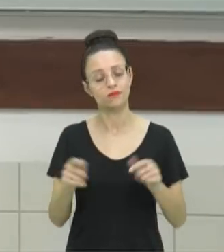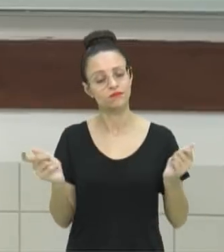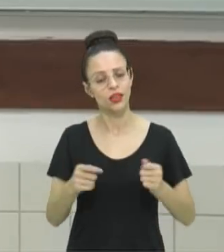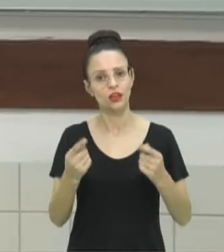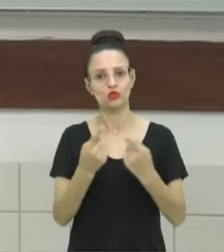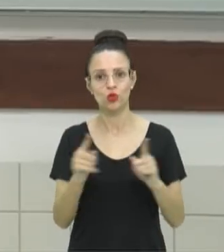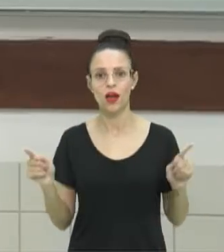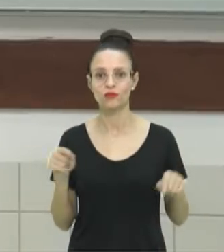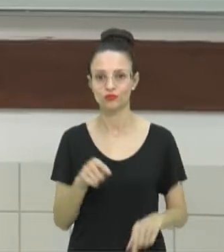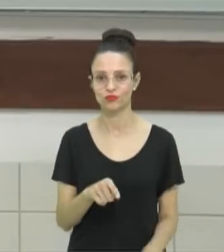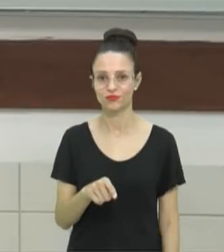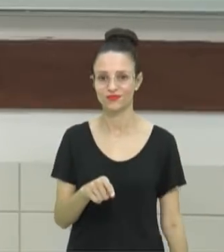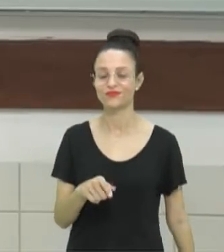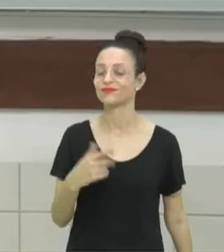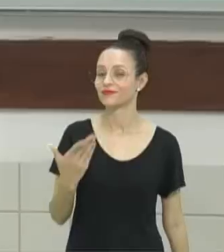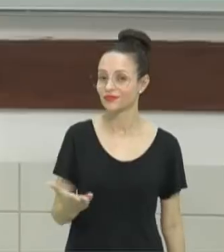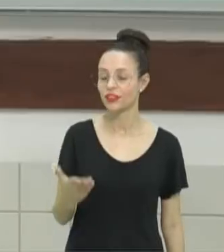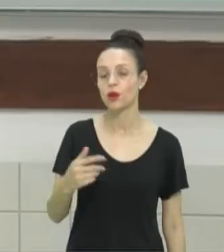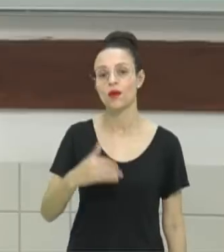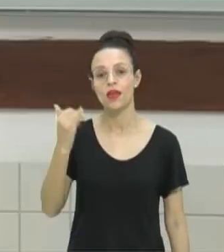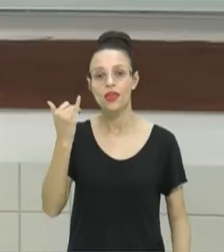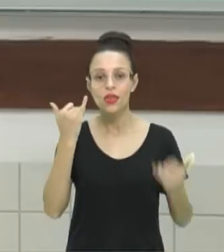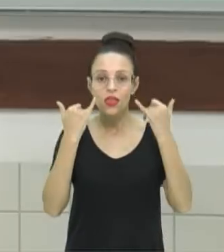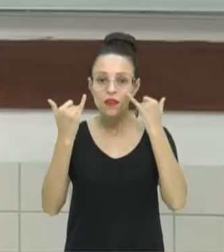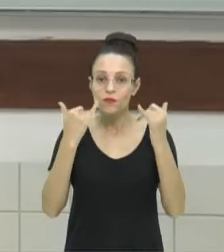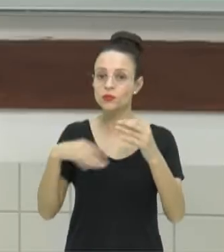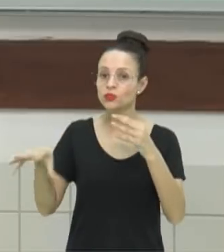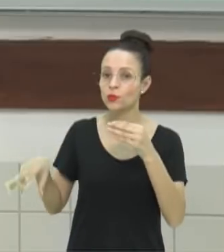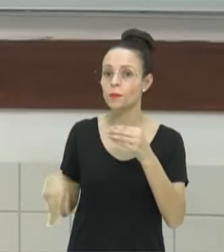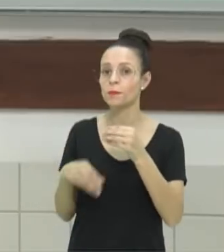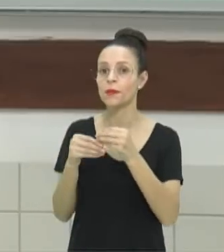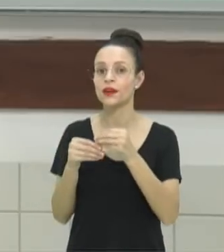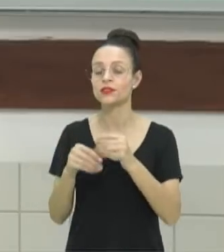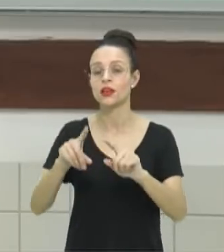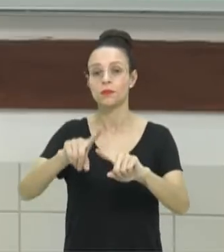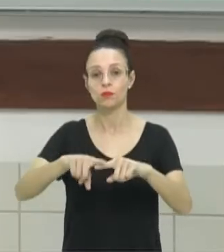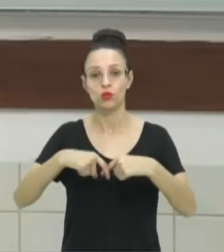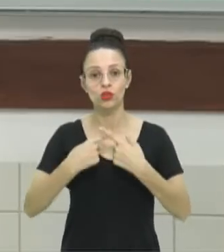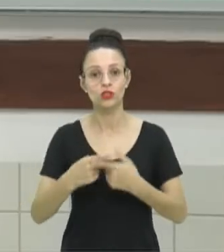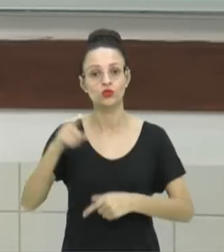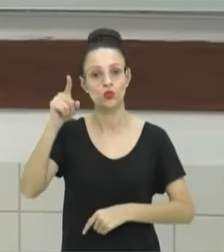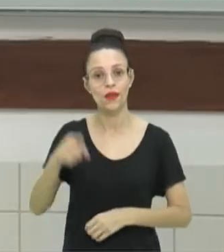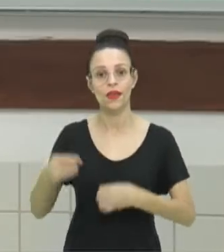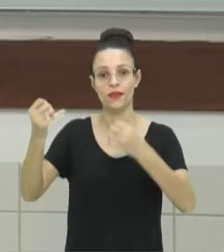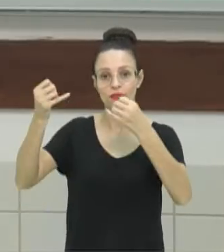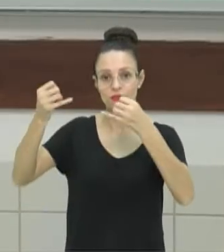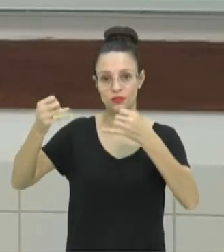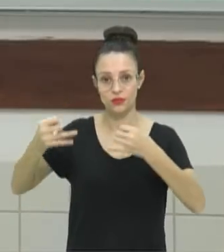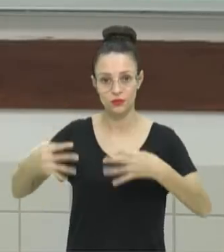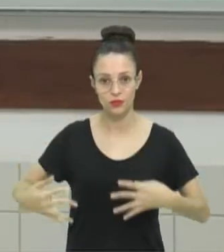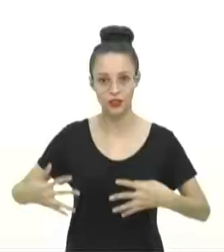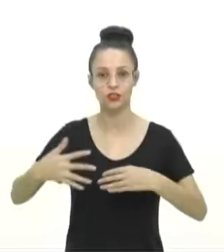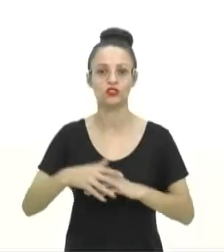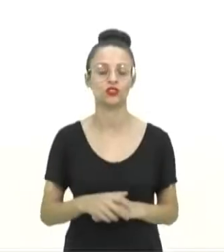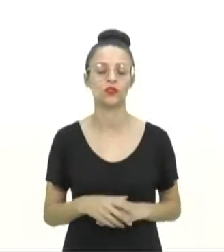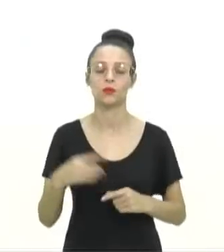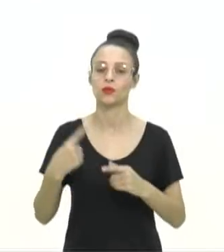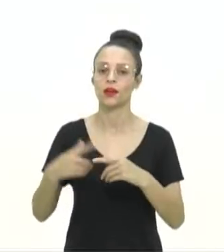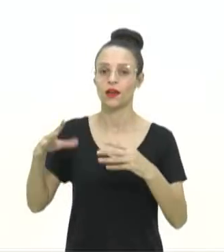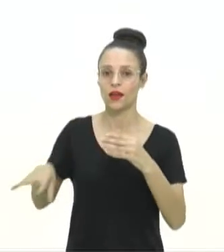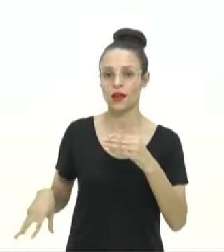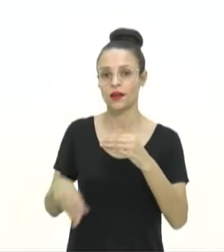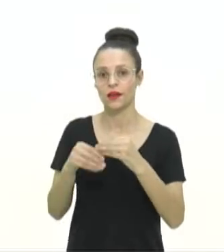churrasco. Então, ele está trazendo uma informação a mais. Por isso é uma explicativa, tá? Pois